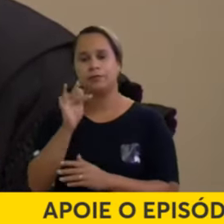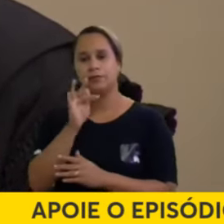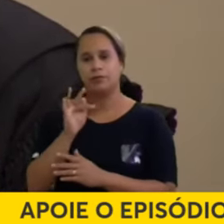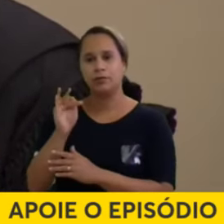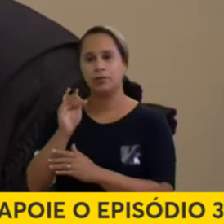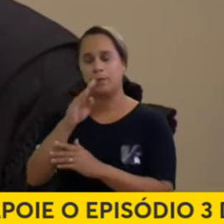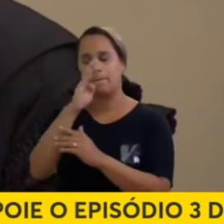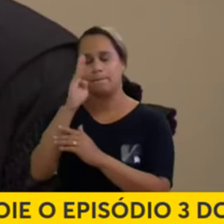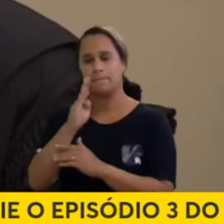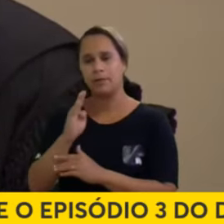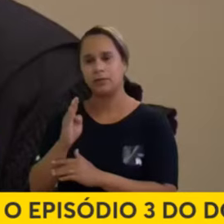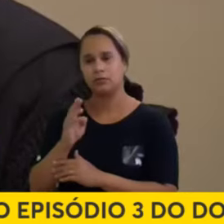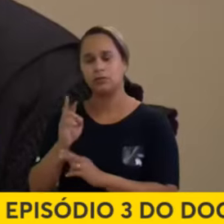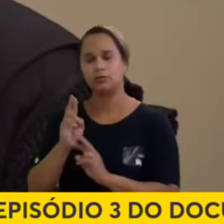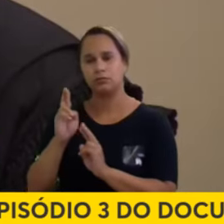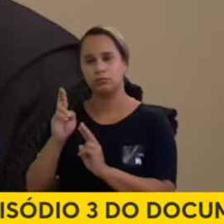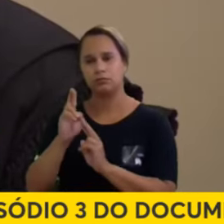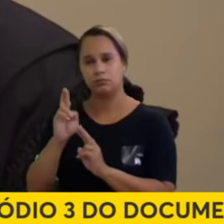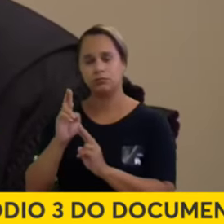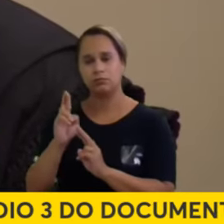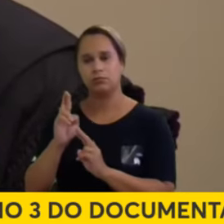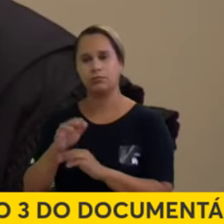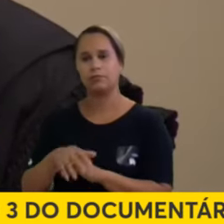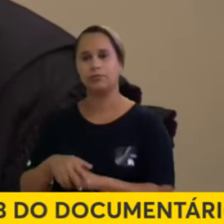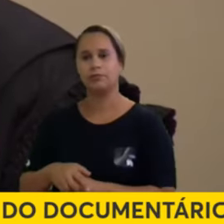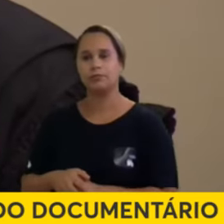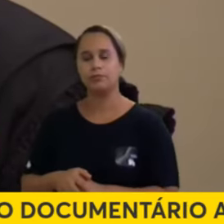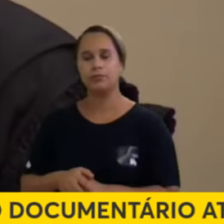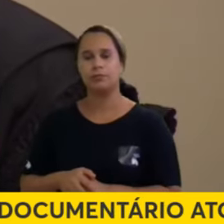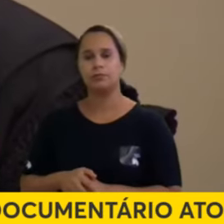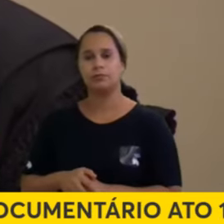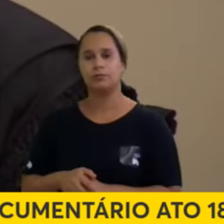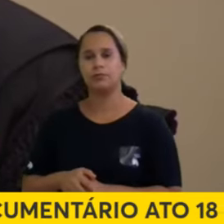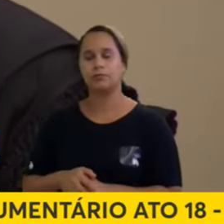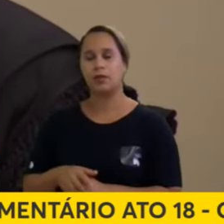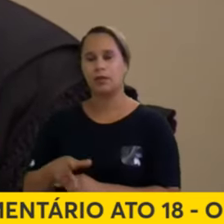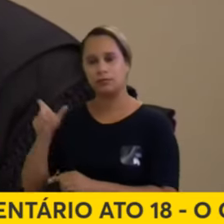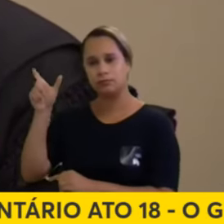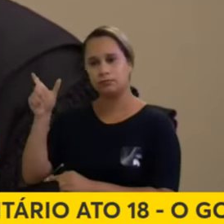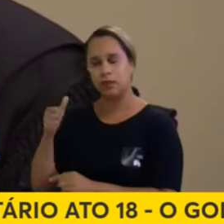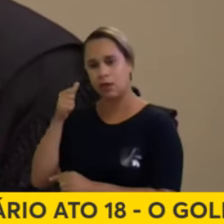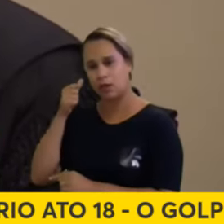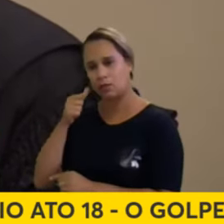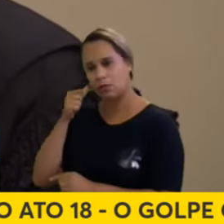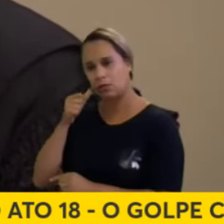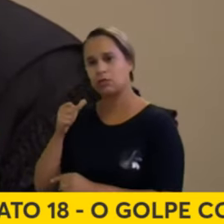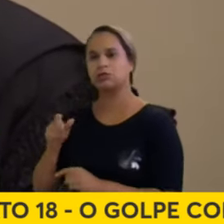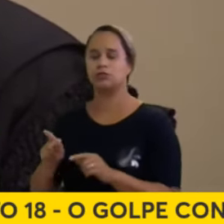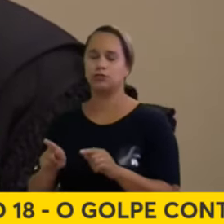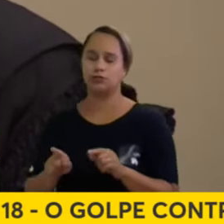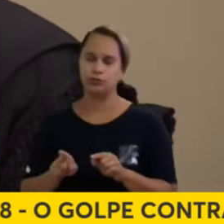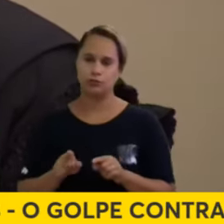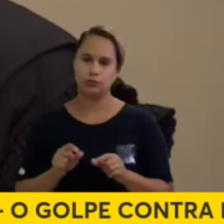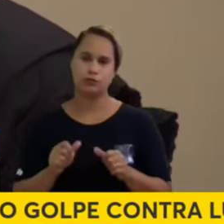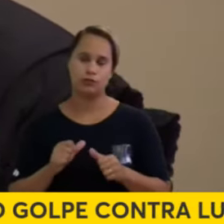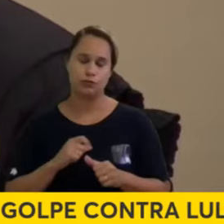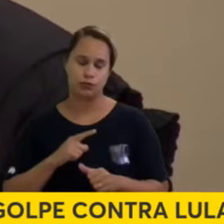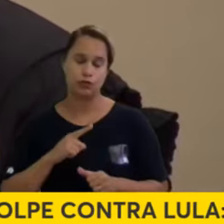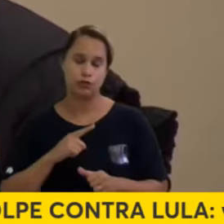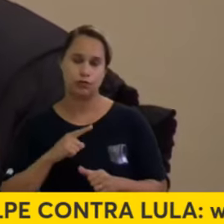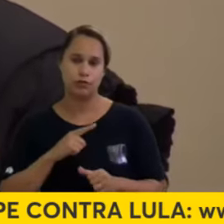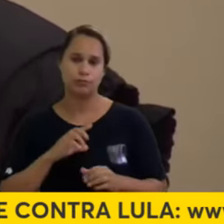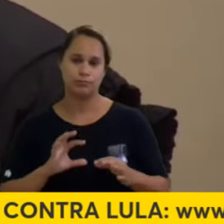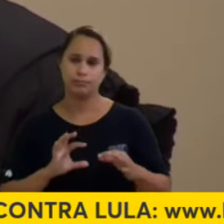trexi e Daniel tinham relação Direta com os Réus pois a primeira seria prestação de serviço de campanha e o segundo cinegrafista Não é bem